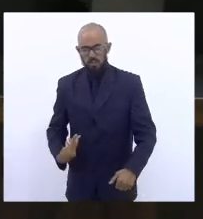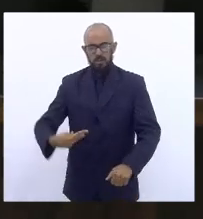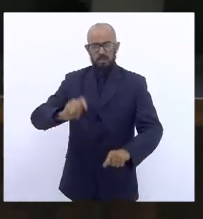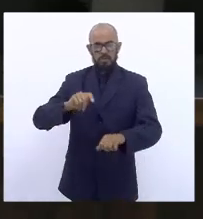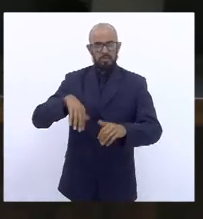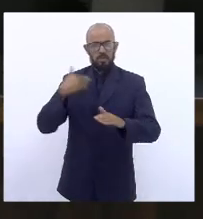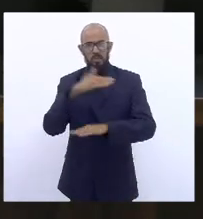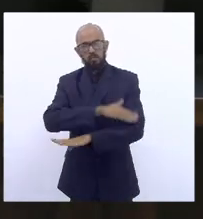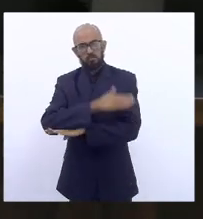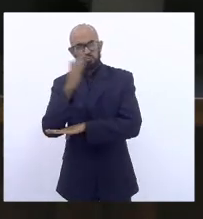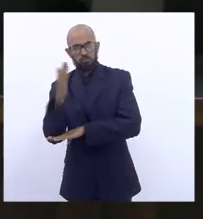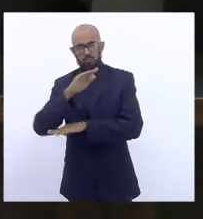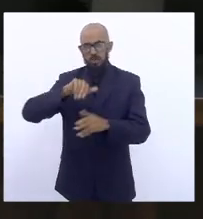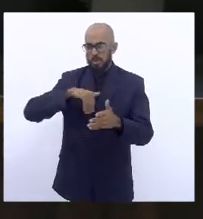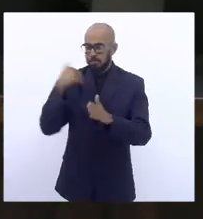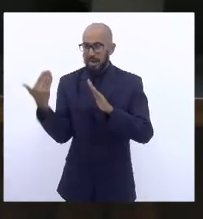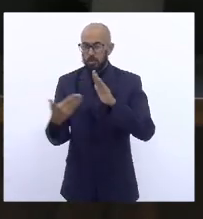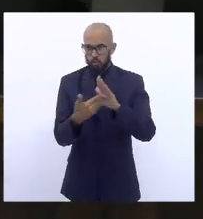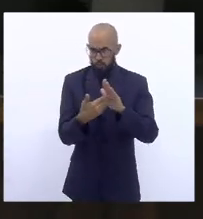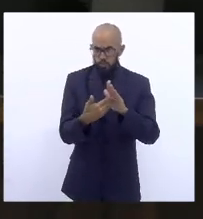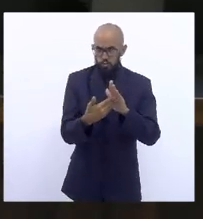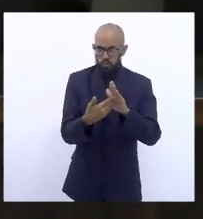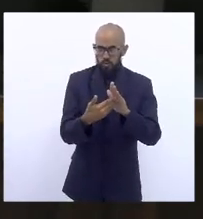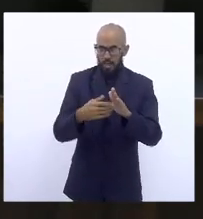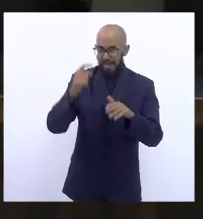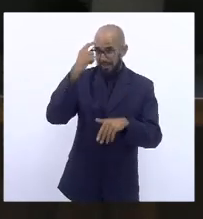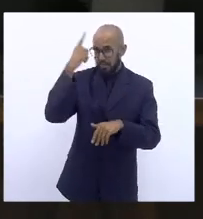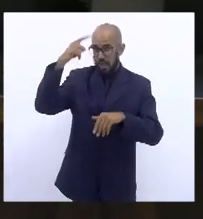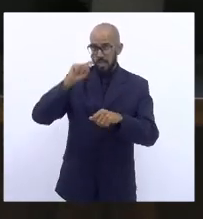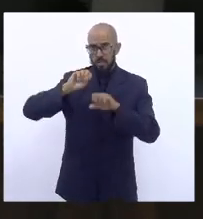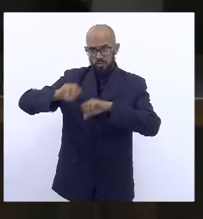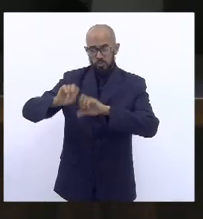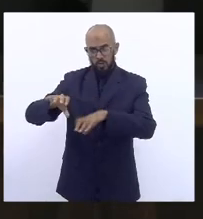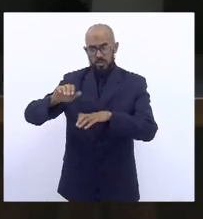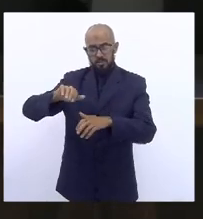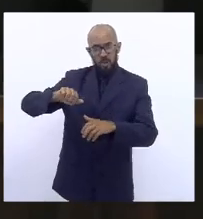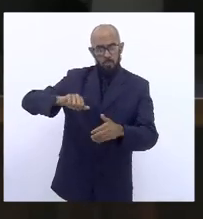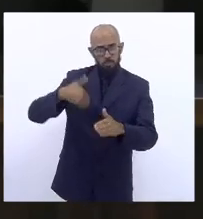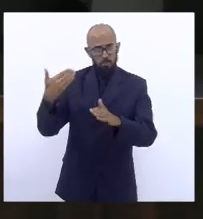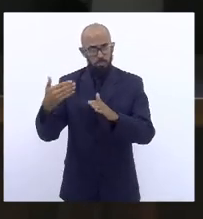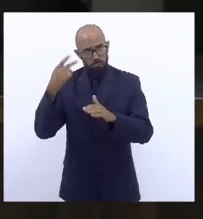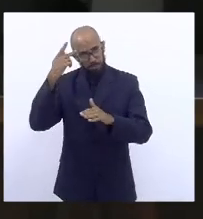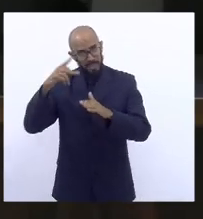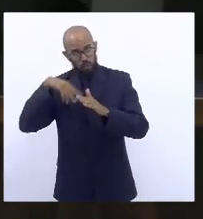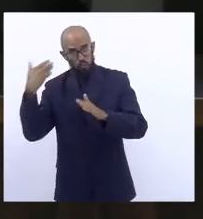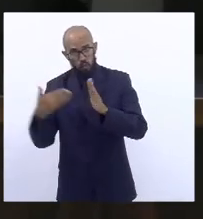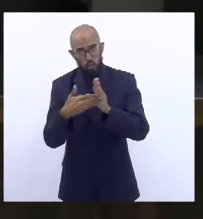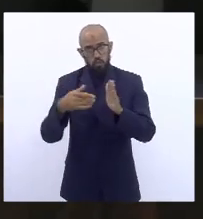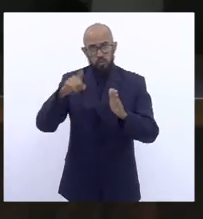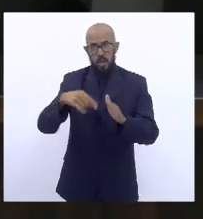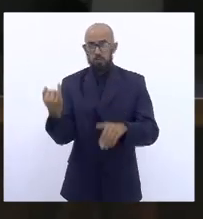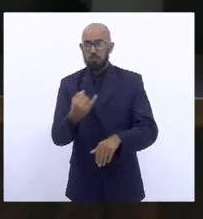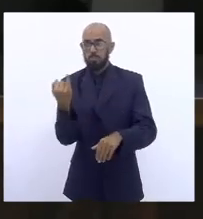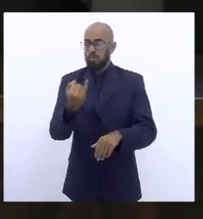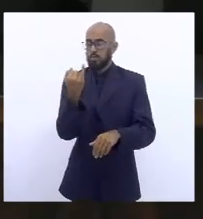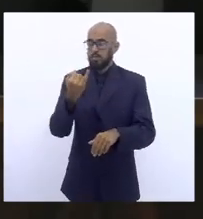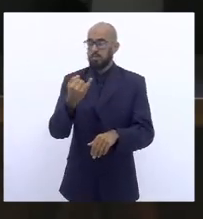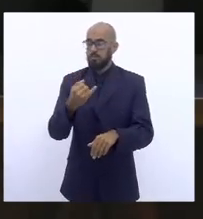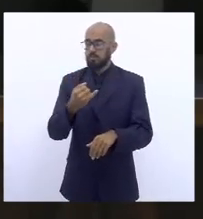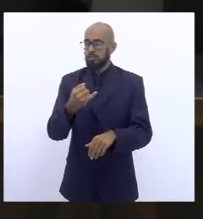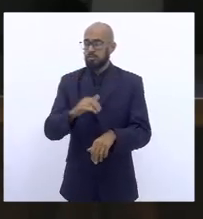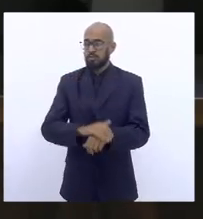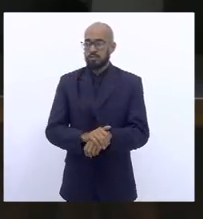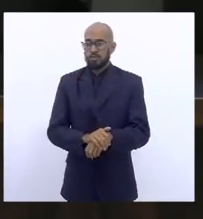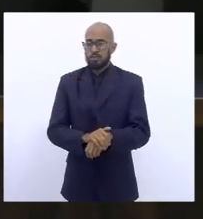e universal. E a ideia de educação universal nos remete a algo muito importante, que é a ideia de uma